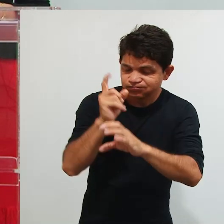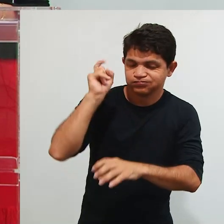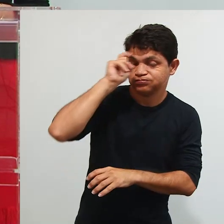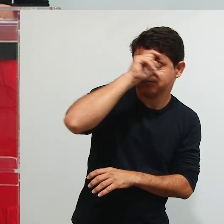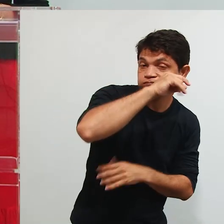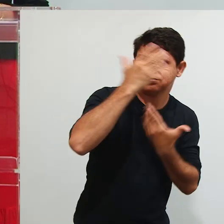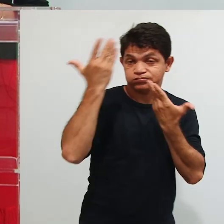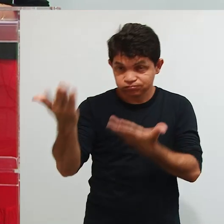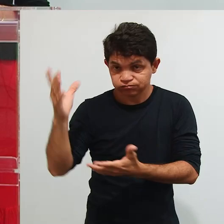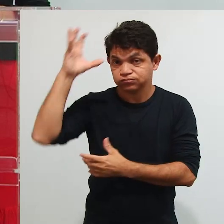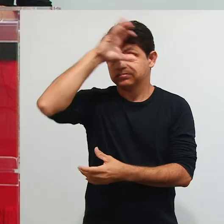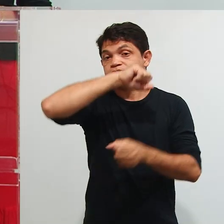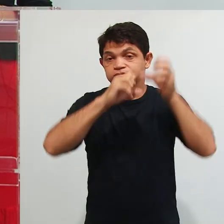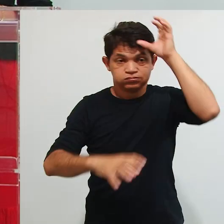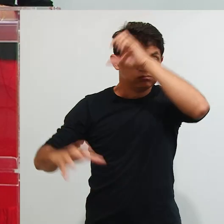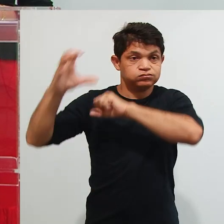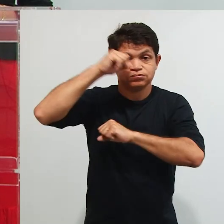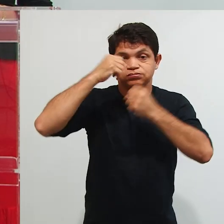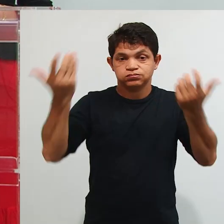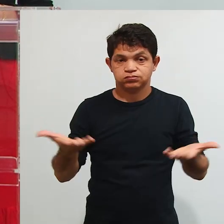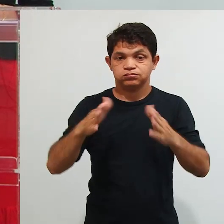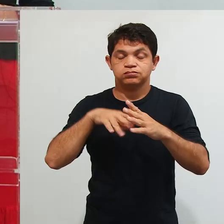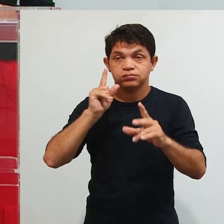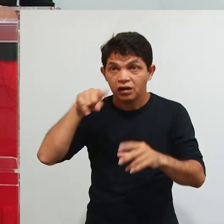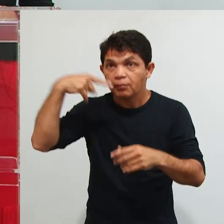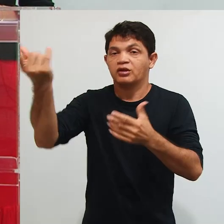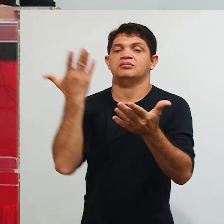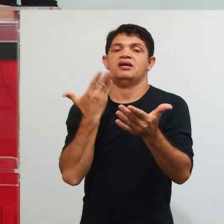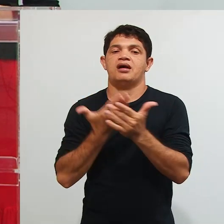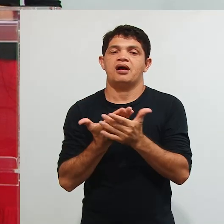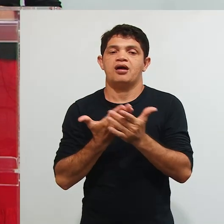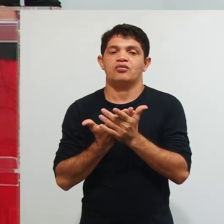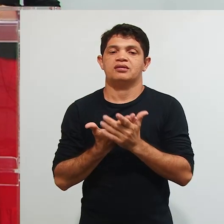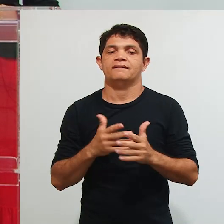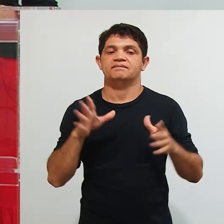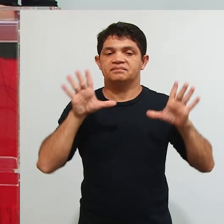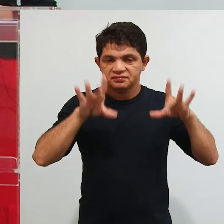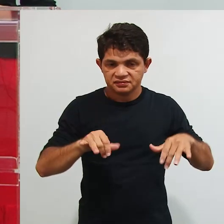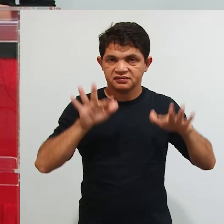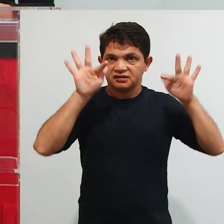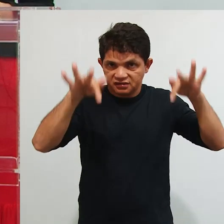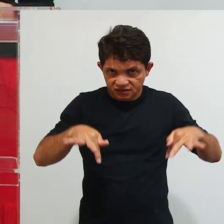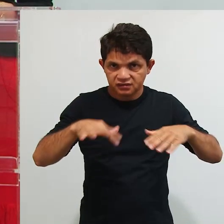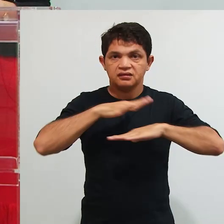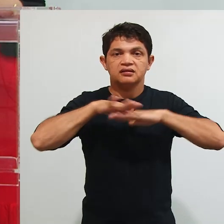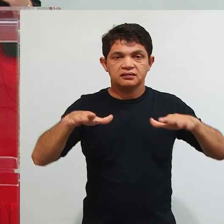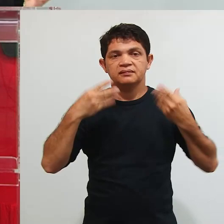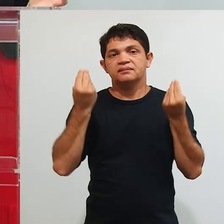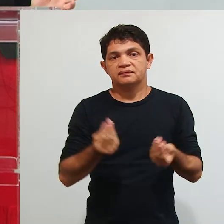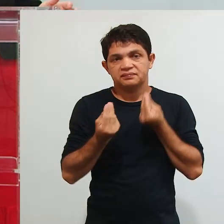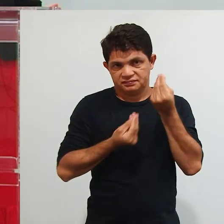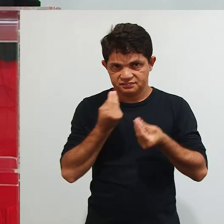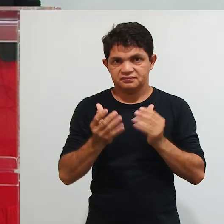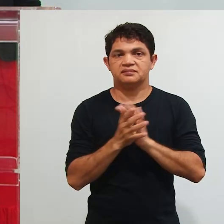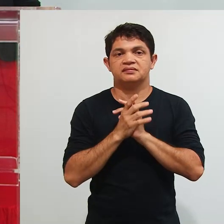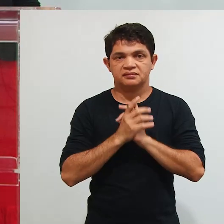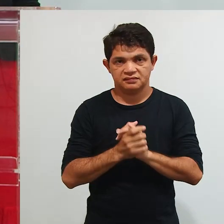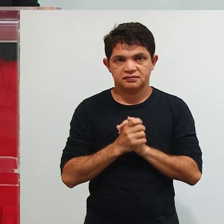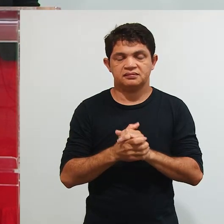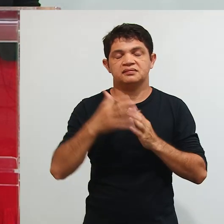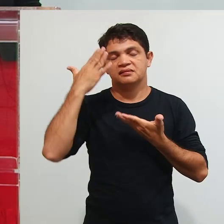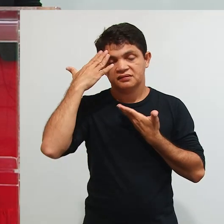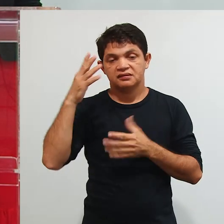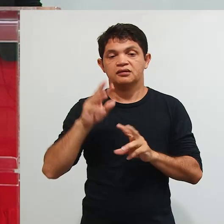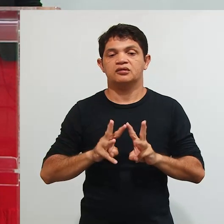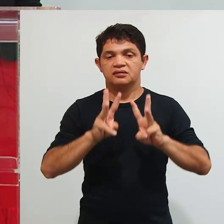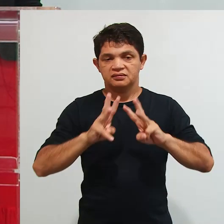de dificuldades e transtornos de aprendizagem. Esta é a nossa aula. Eu encerro por aqui e